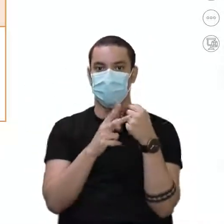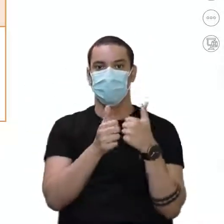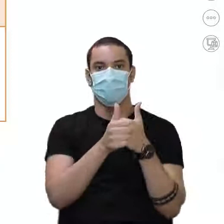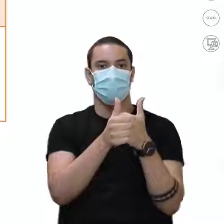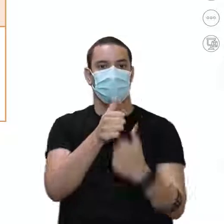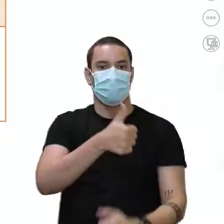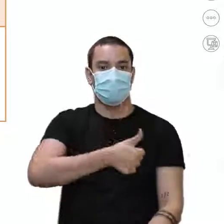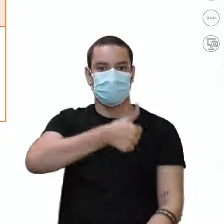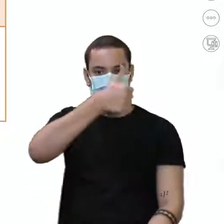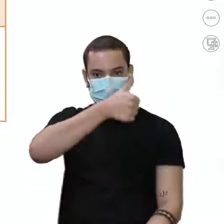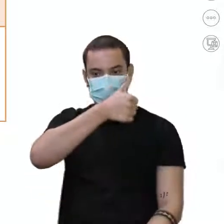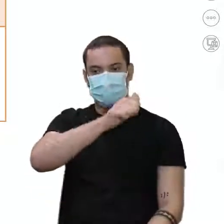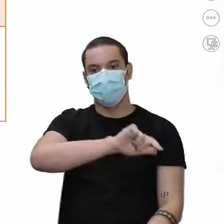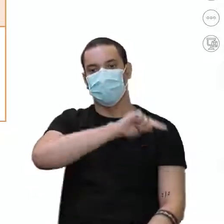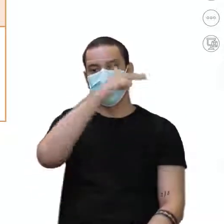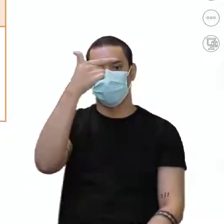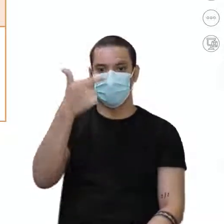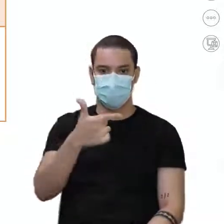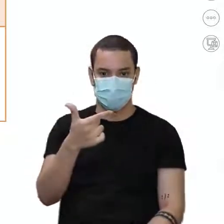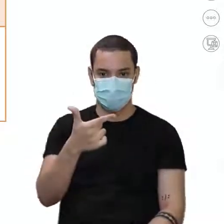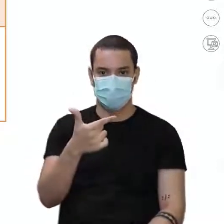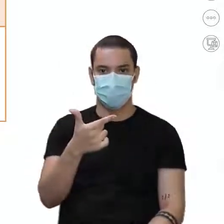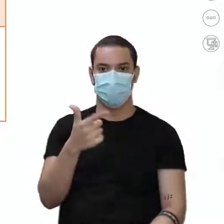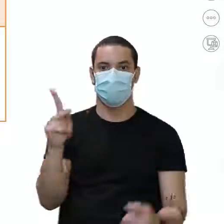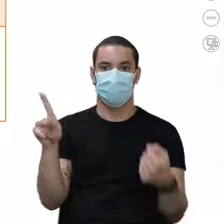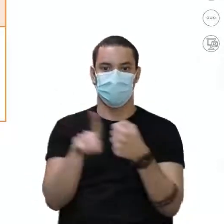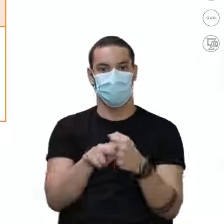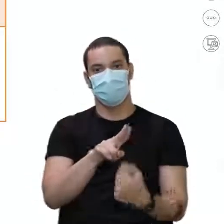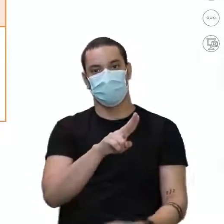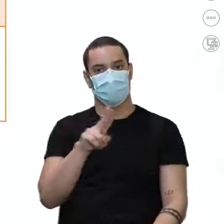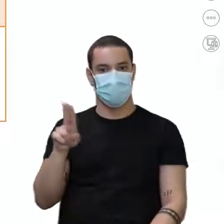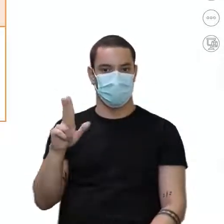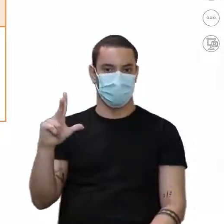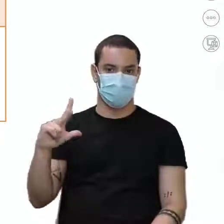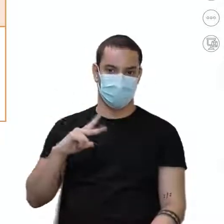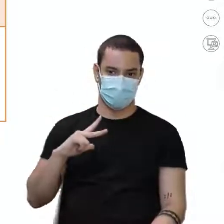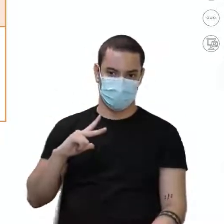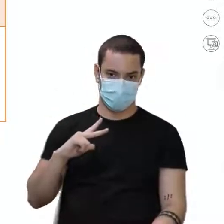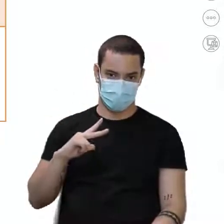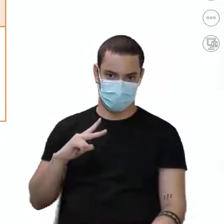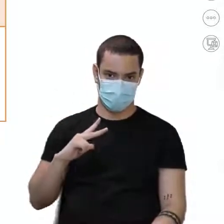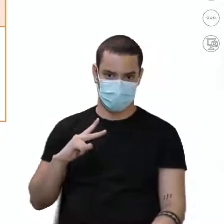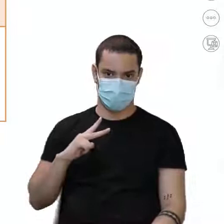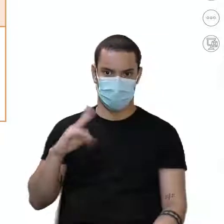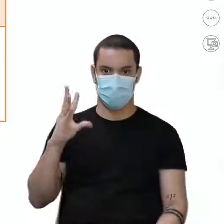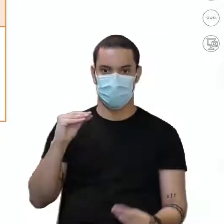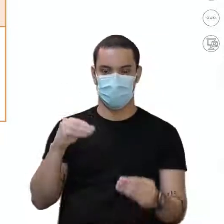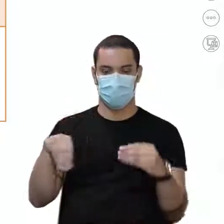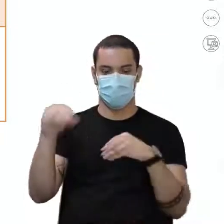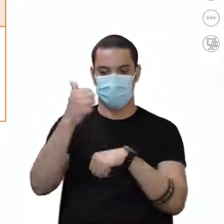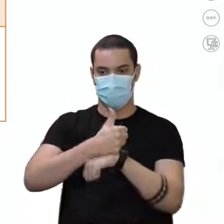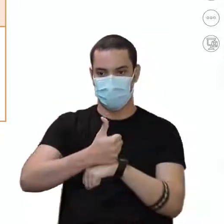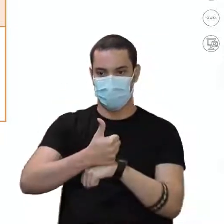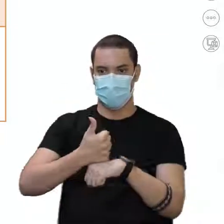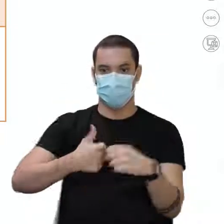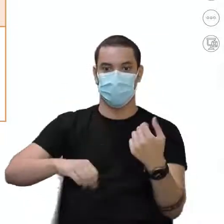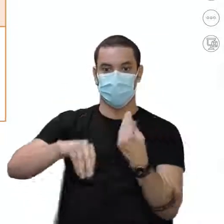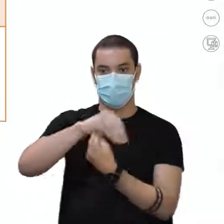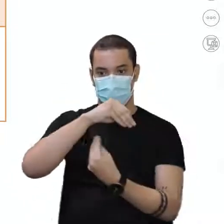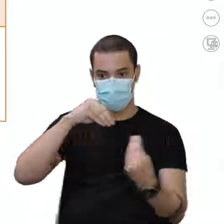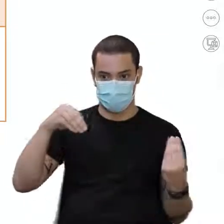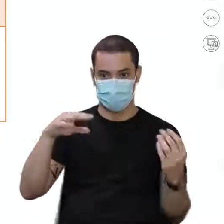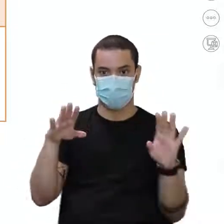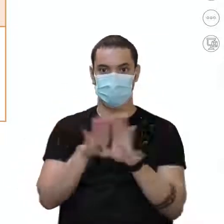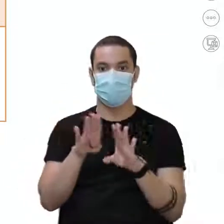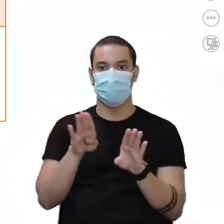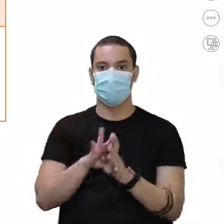o have ou has. O pronome pessoal, você faz essa troca entre o auxiliar e o pronome pessoal, ou o seu sujeito. E